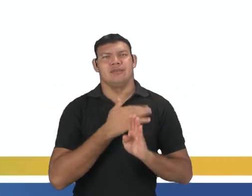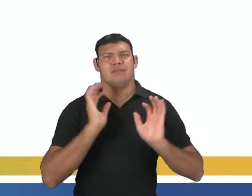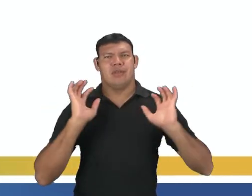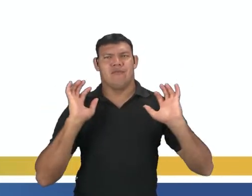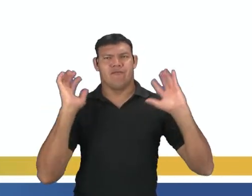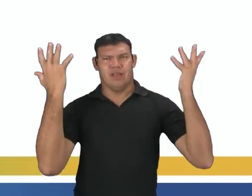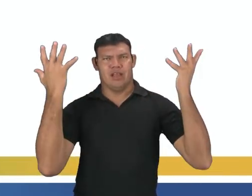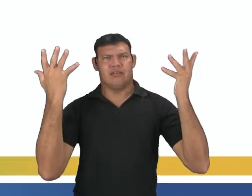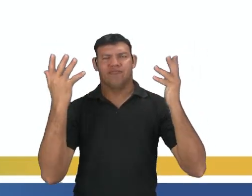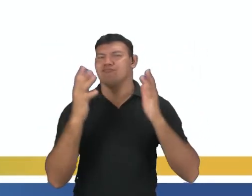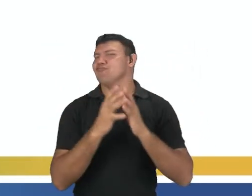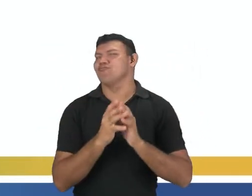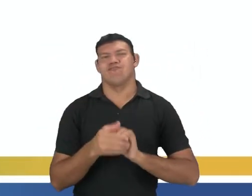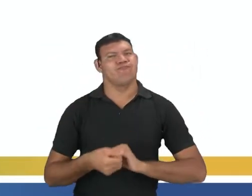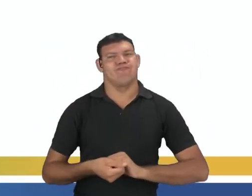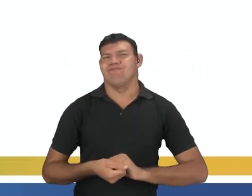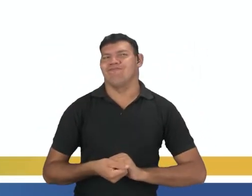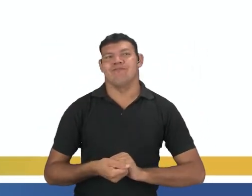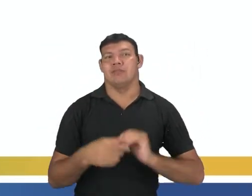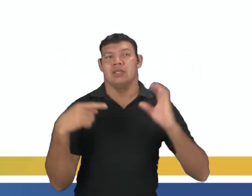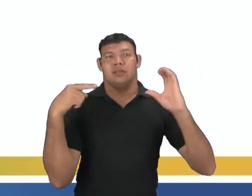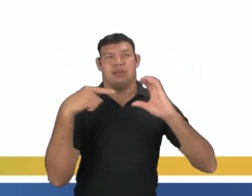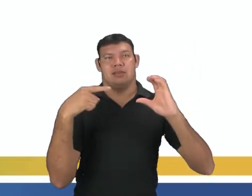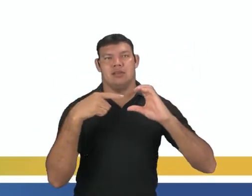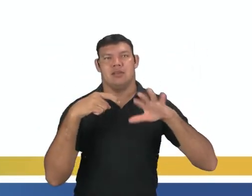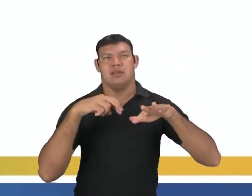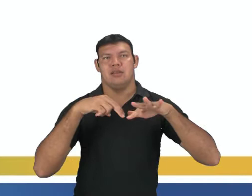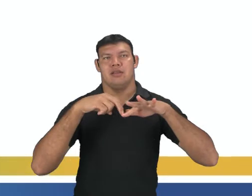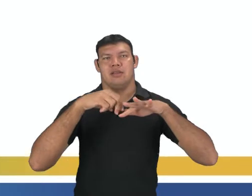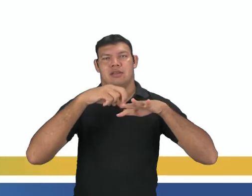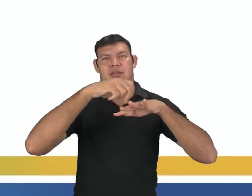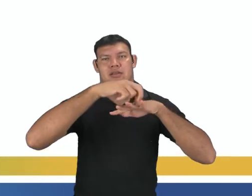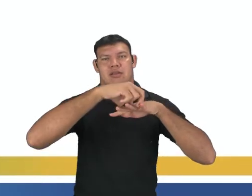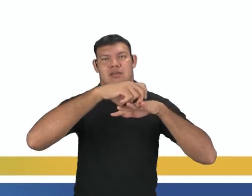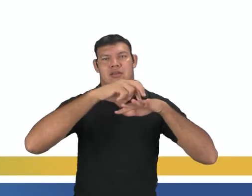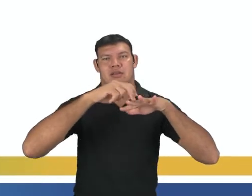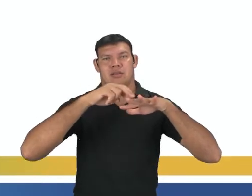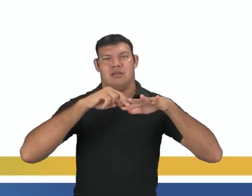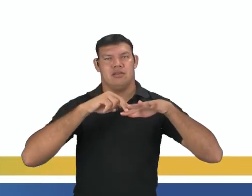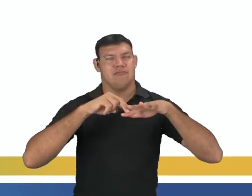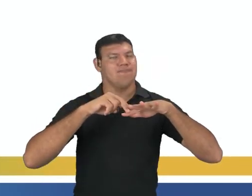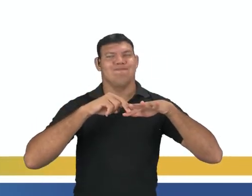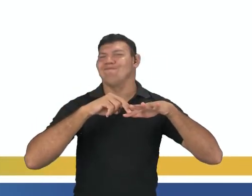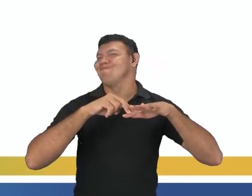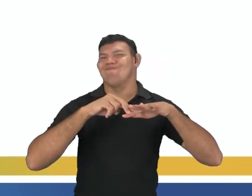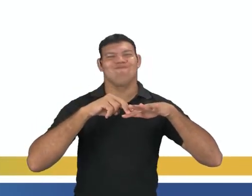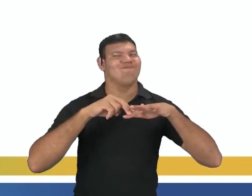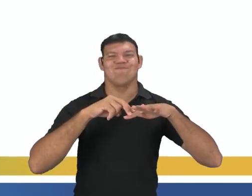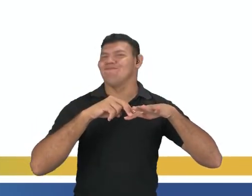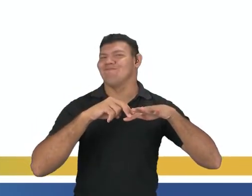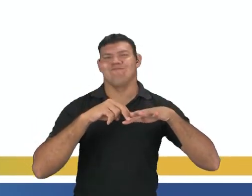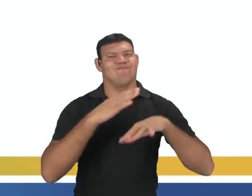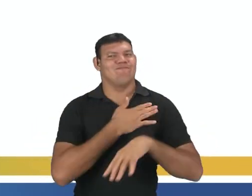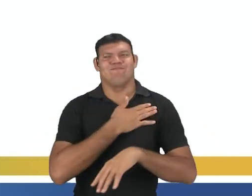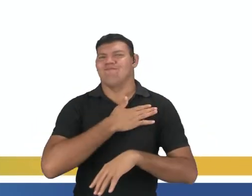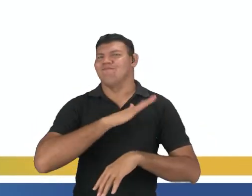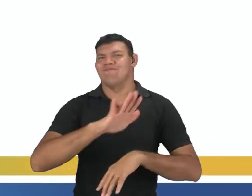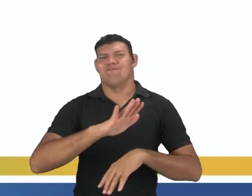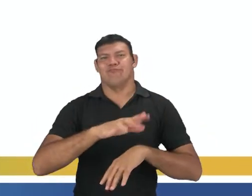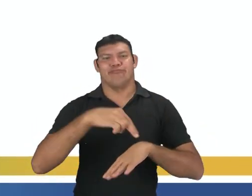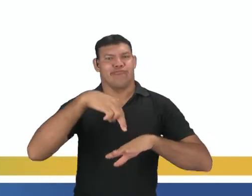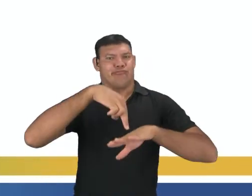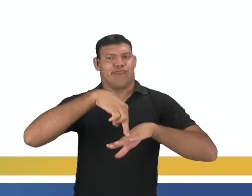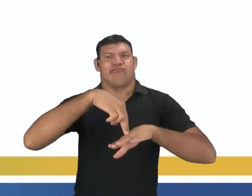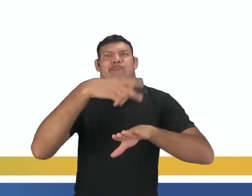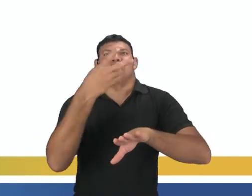que ela não ia para a festa. C, subia e descia escadas? Também vimos que ela não gostava nem de ficar em